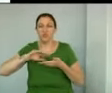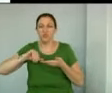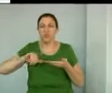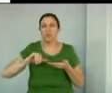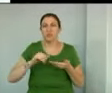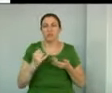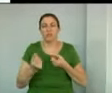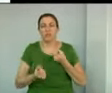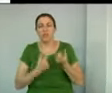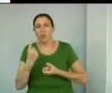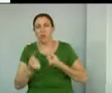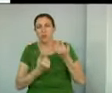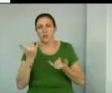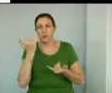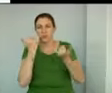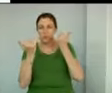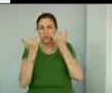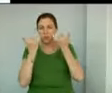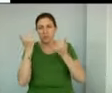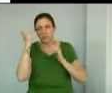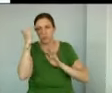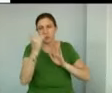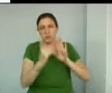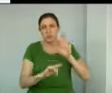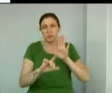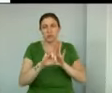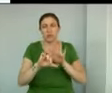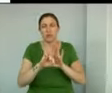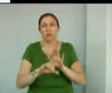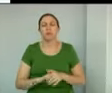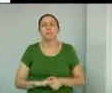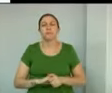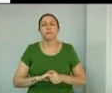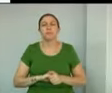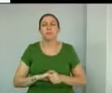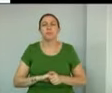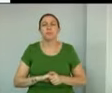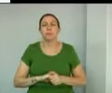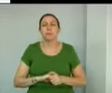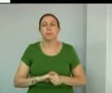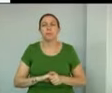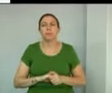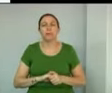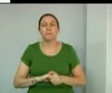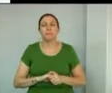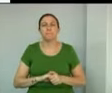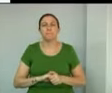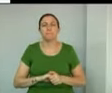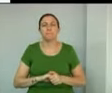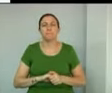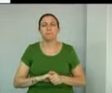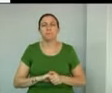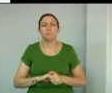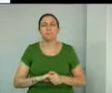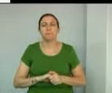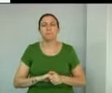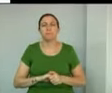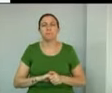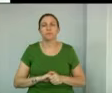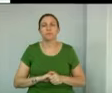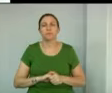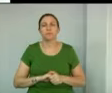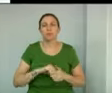tem que tirar, porque é em função para atender a legislação. Então, é uma receita corrente líquida, e para fins de cálculo das emendas impositivas é diferente,